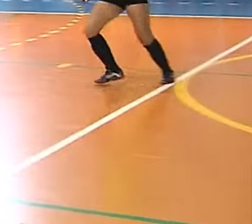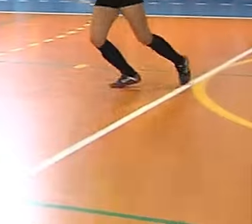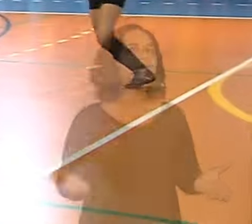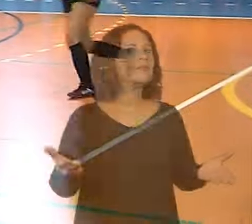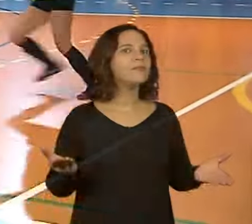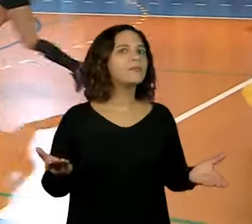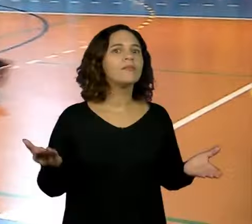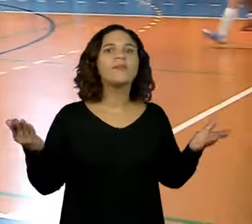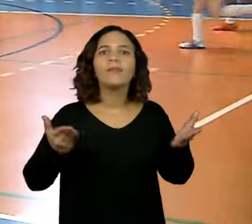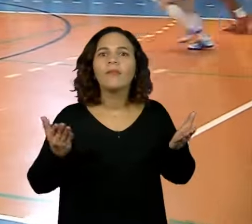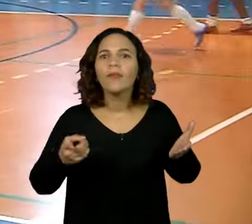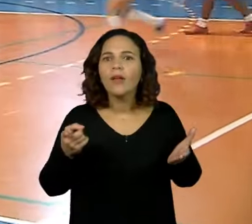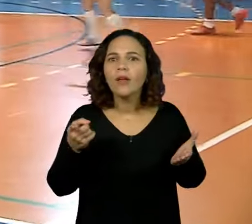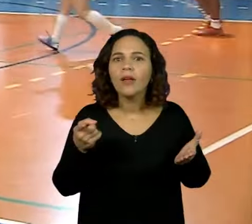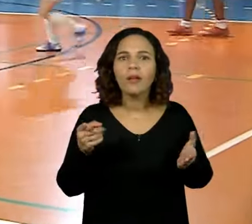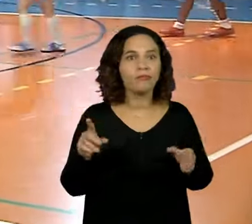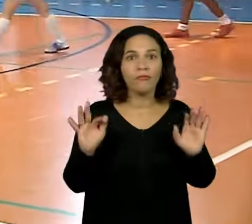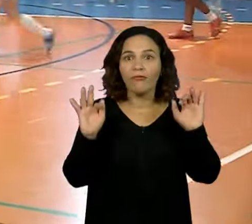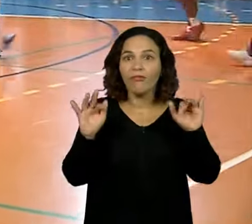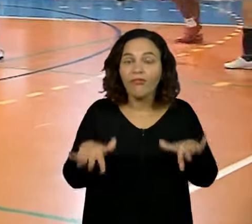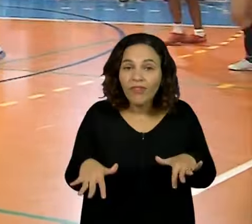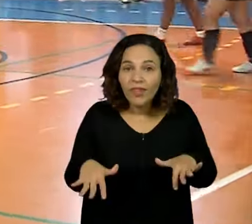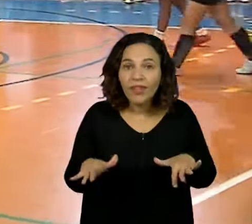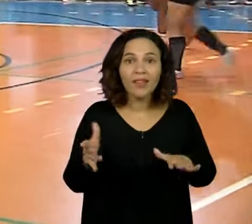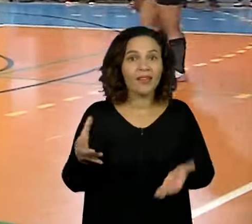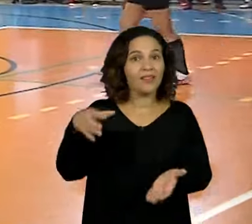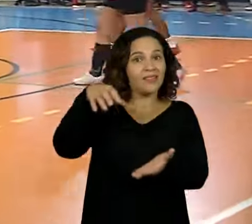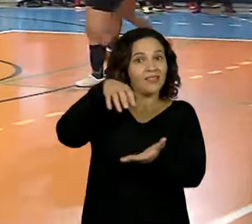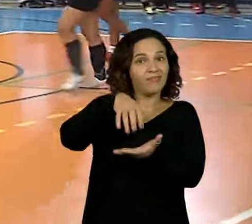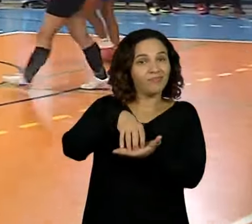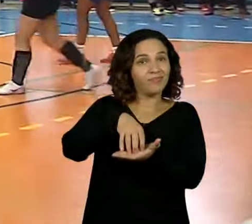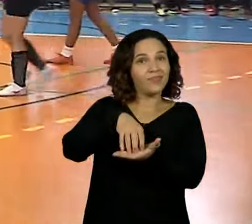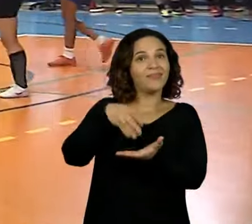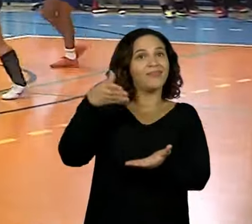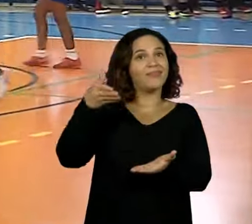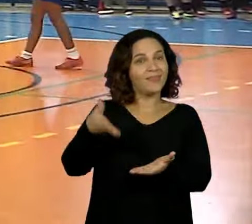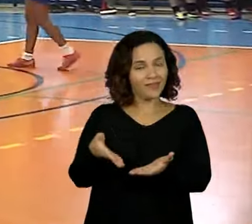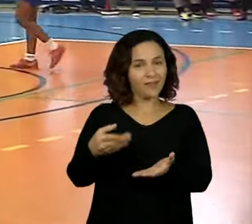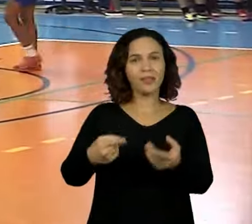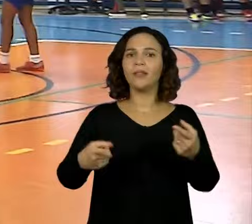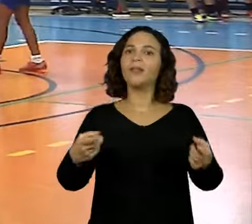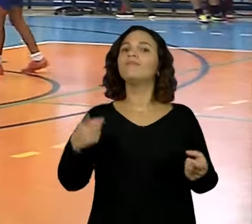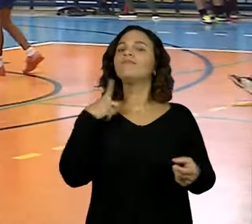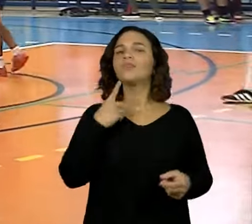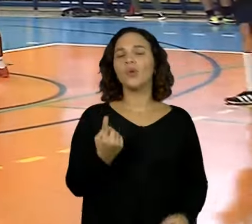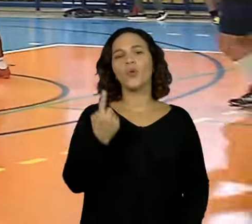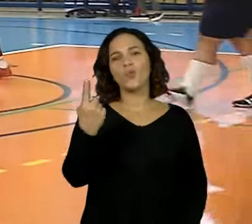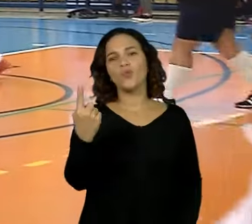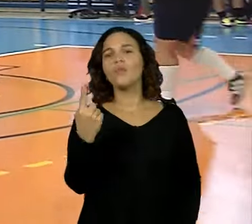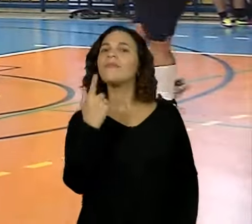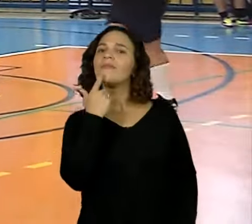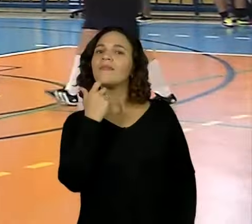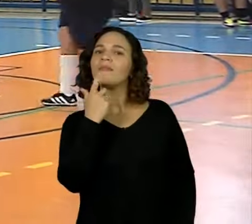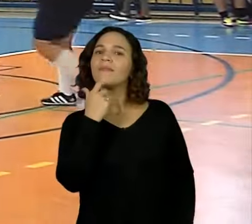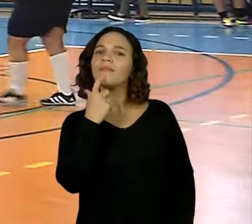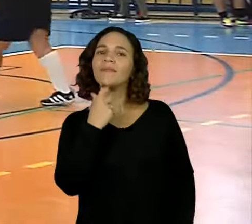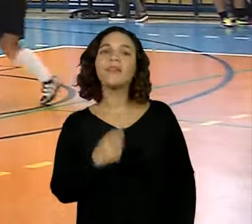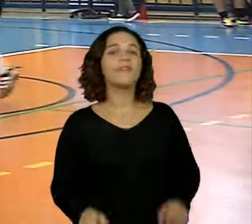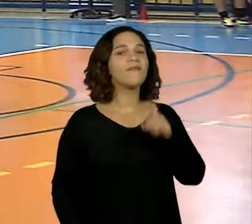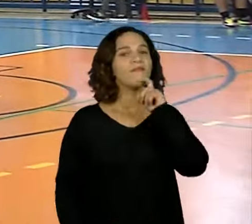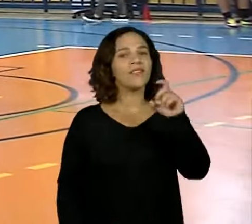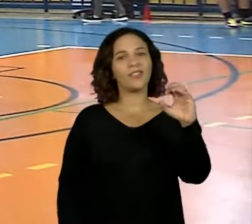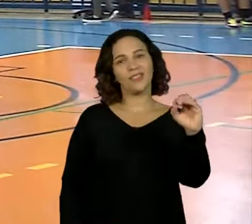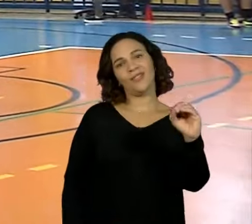Final de jogo aqui na Arena Céu Caminho do Mar. Um pro time vermelho. Zero para o time